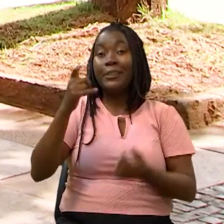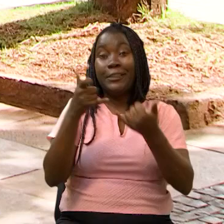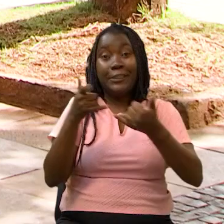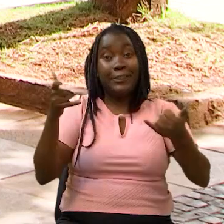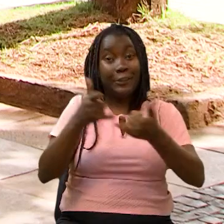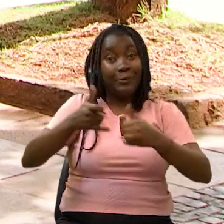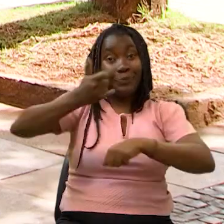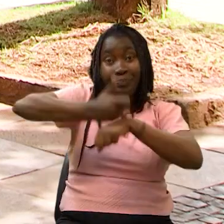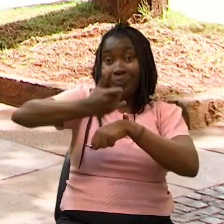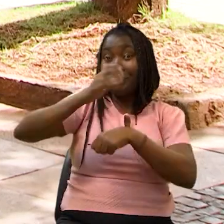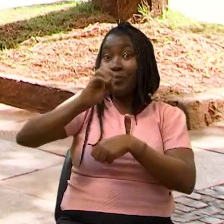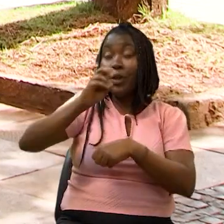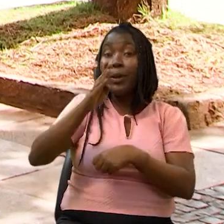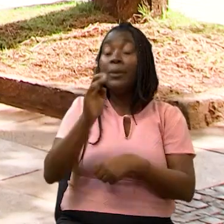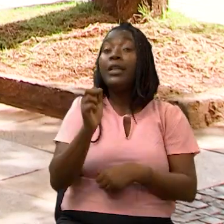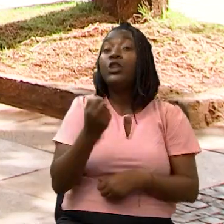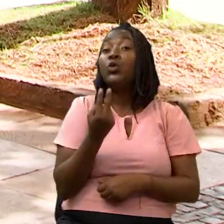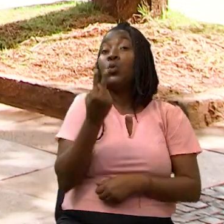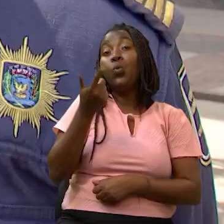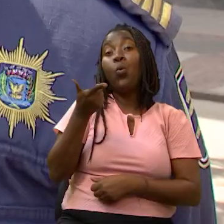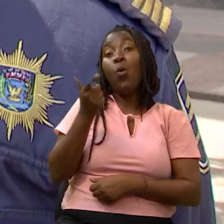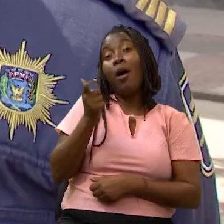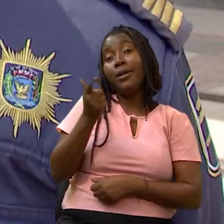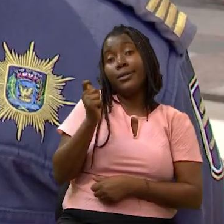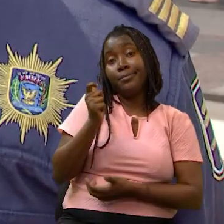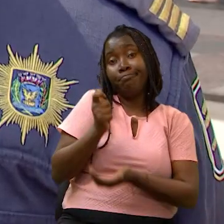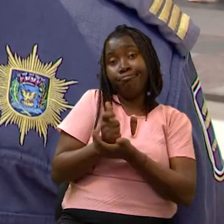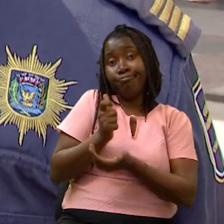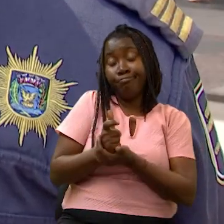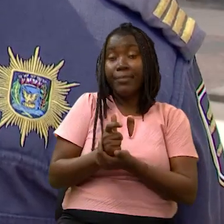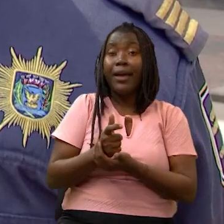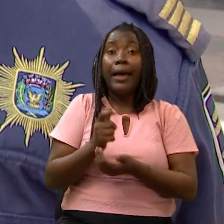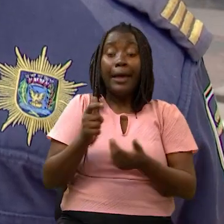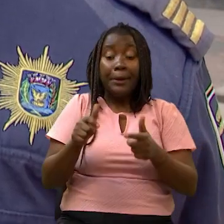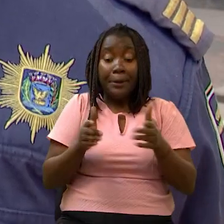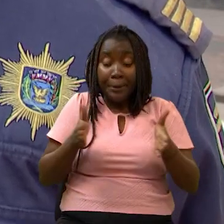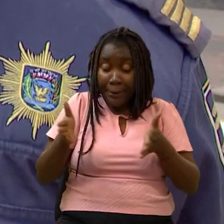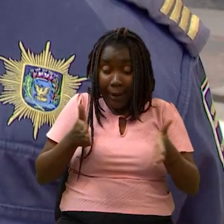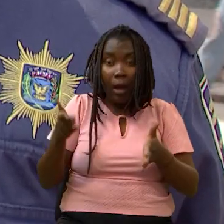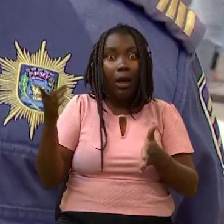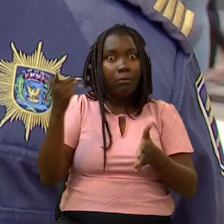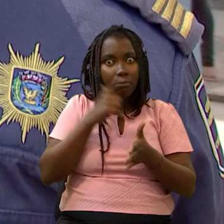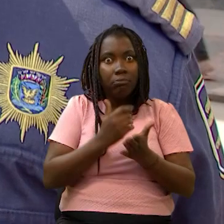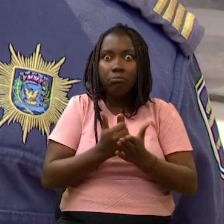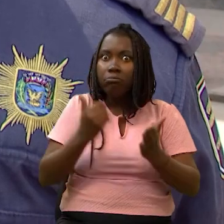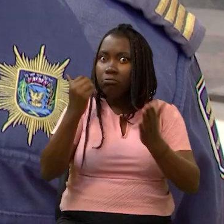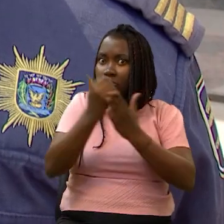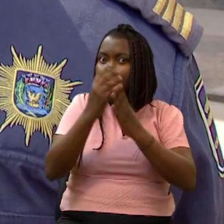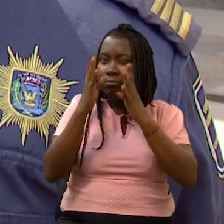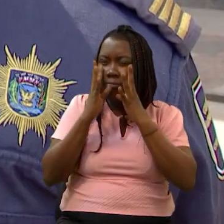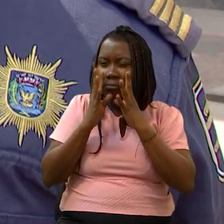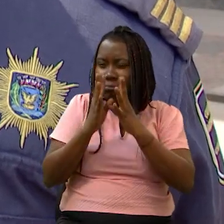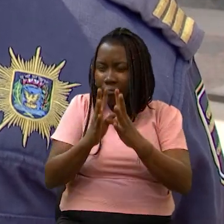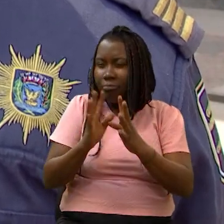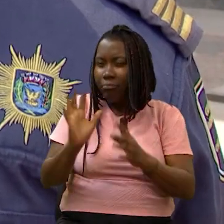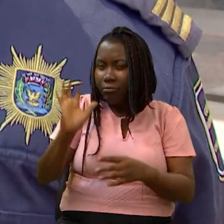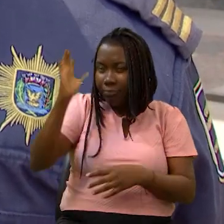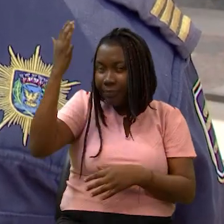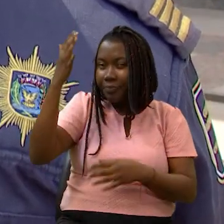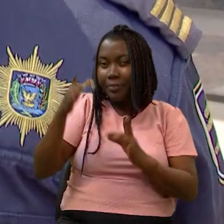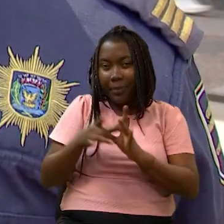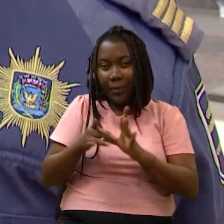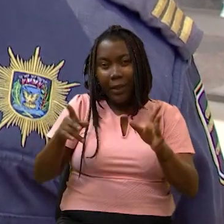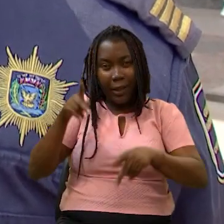sem procedência e duas armas de fogo. Nesse período a gente conseguiu aumentar o número de ocorrências atendidas, né, à